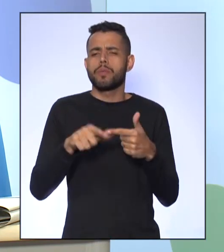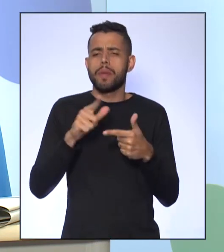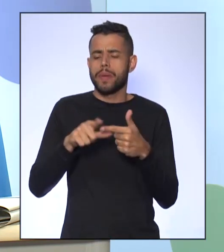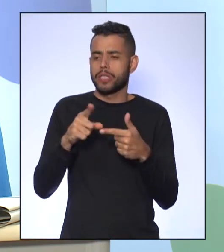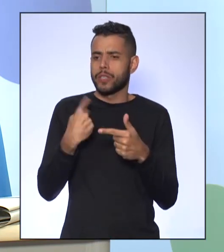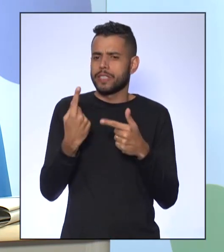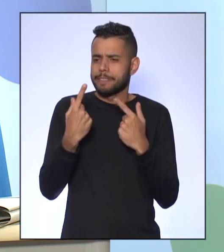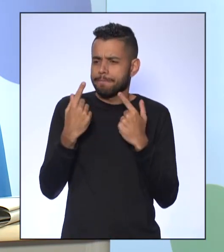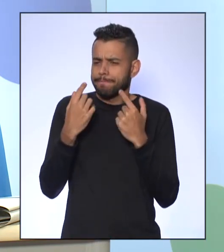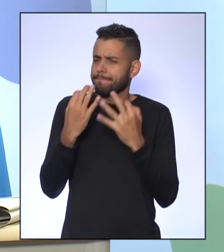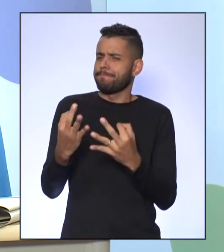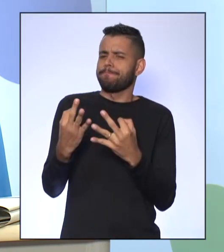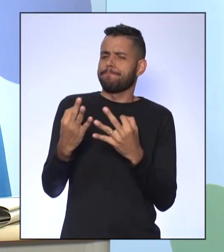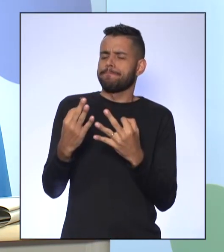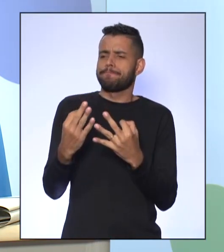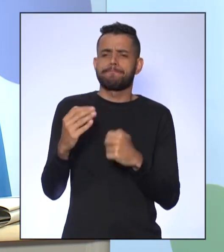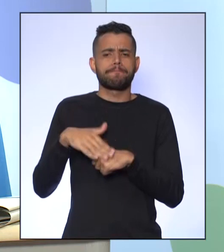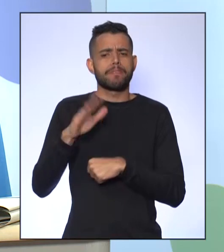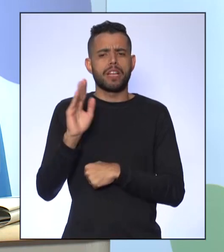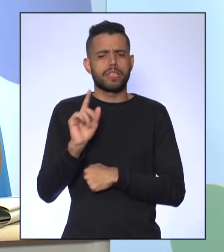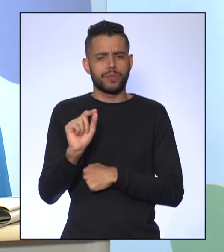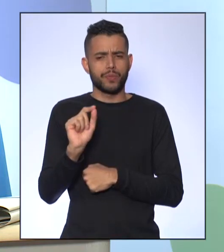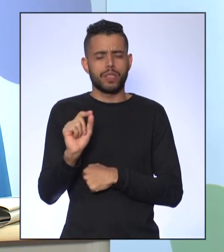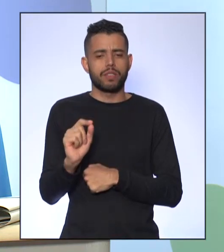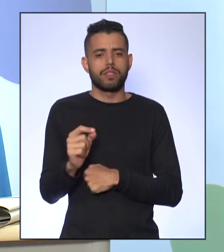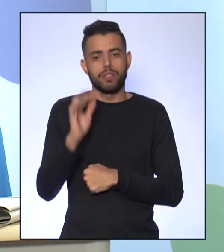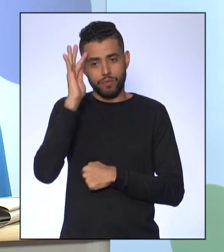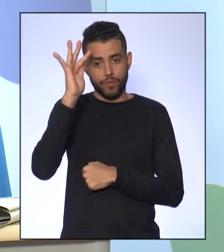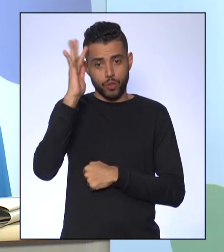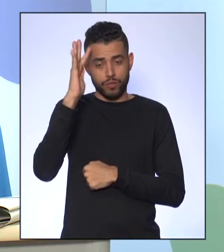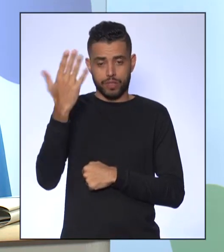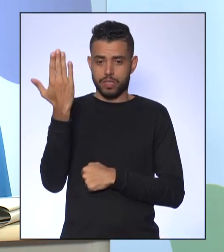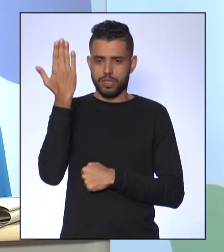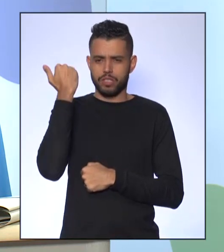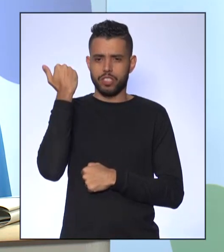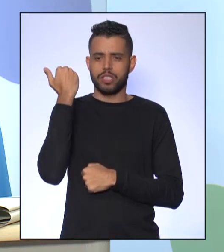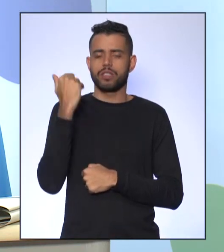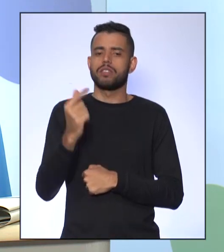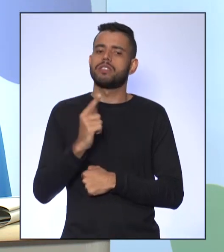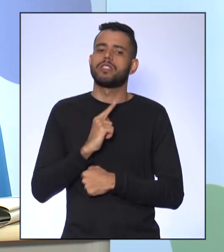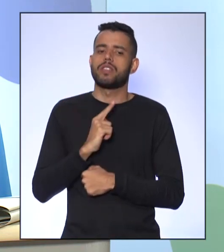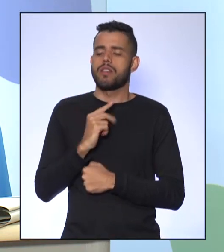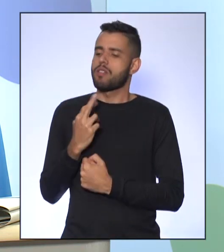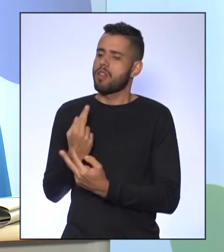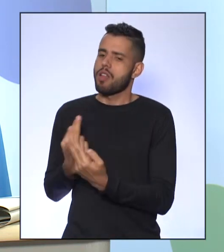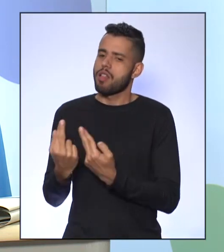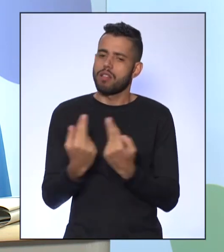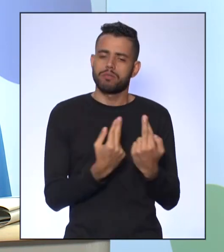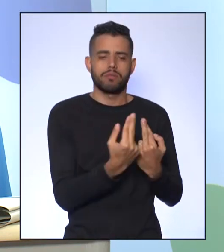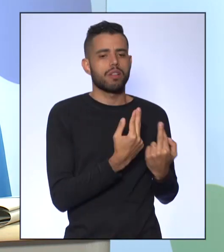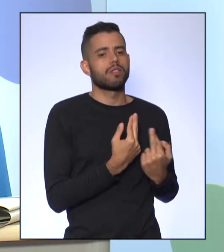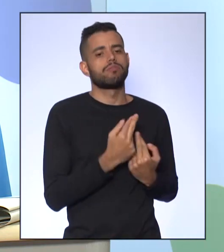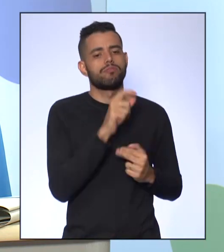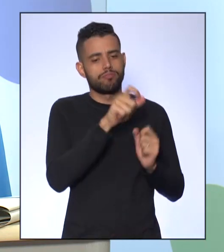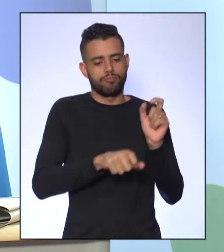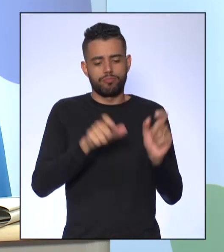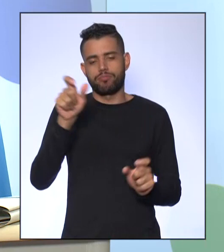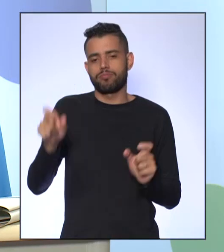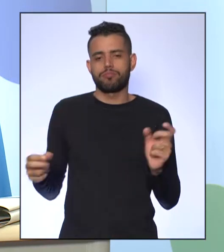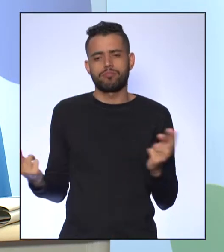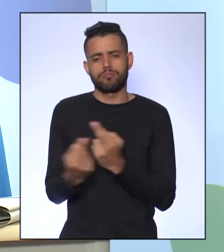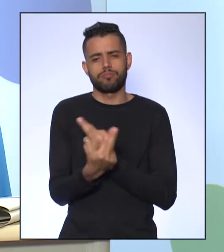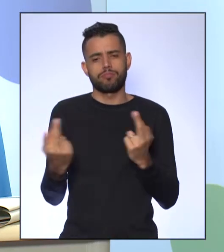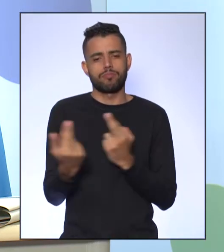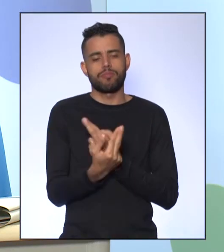atenção nesses momentos. Então, por exemplo, na filosofia antiga, né, a relação entre os homens, né, os pré-socráticos